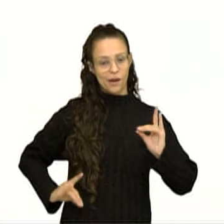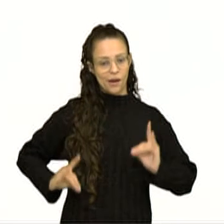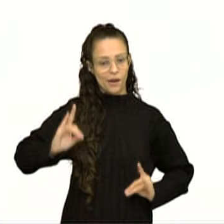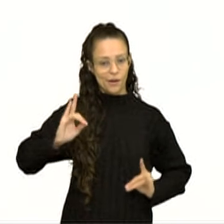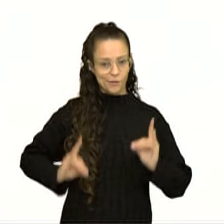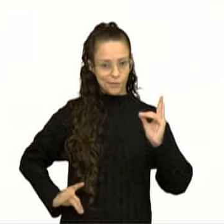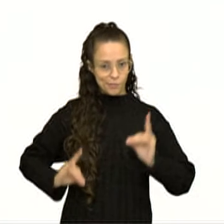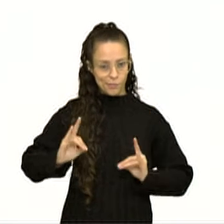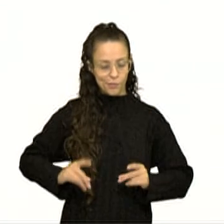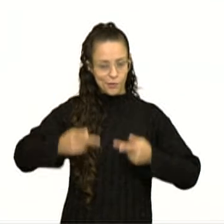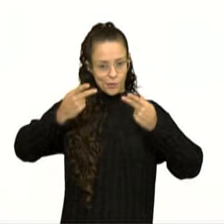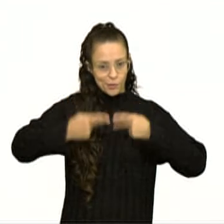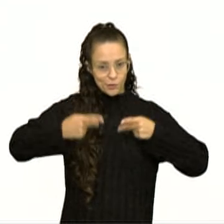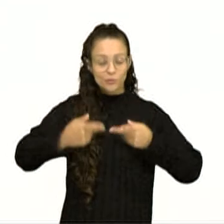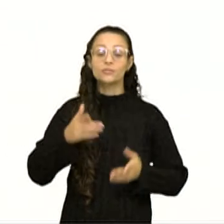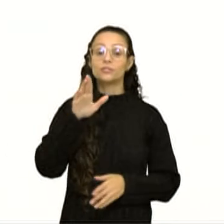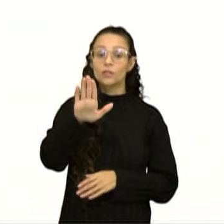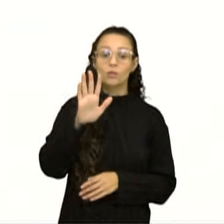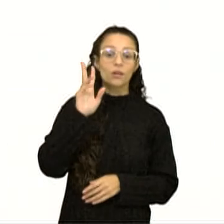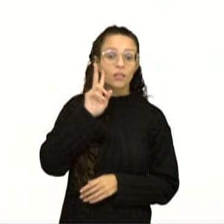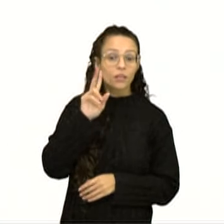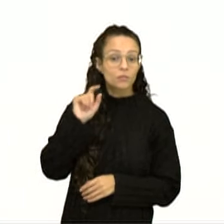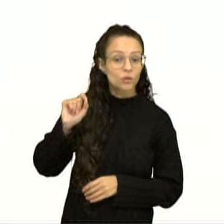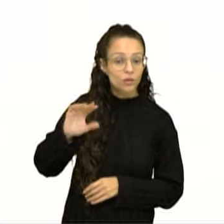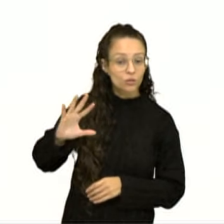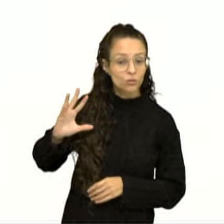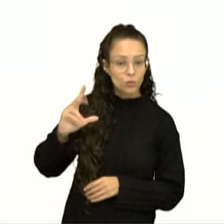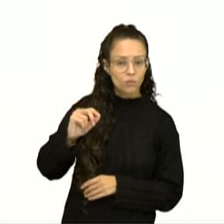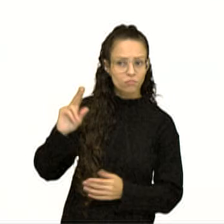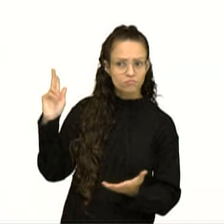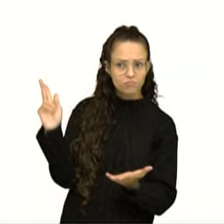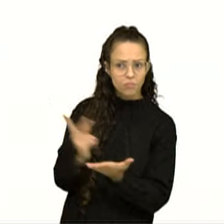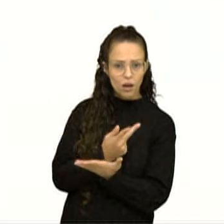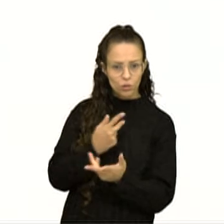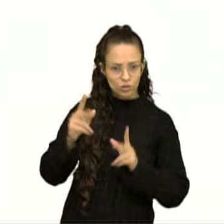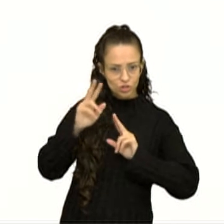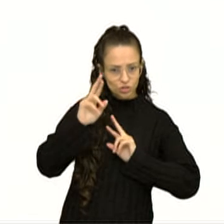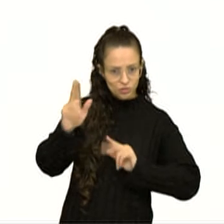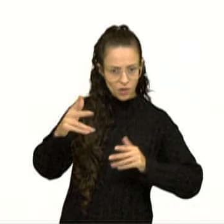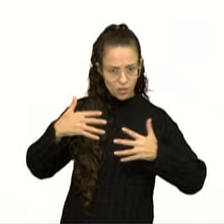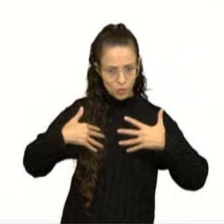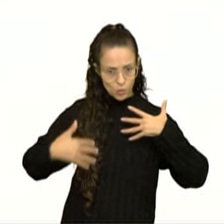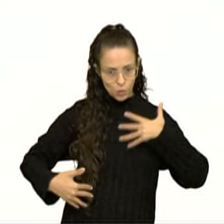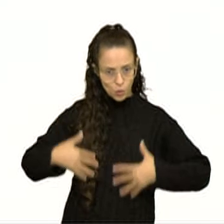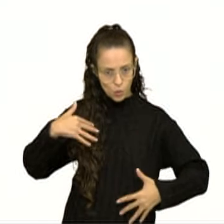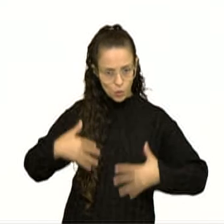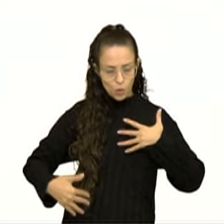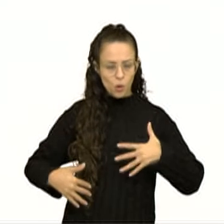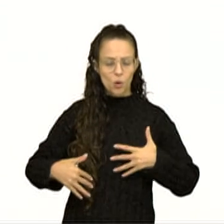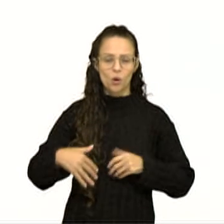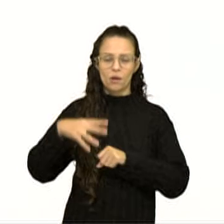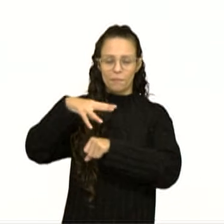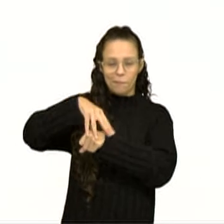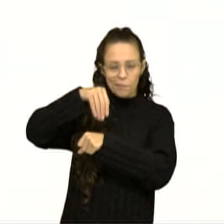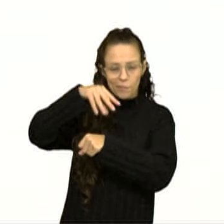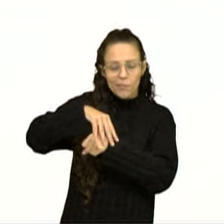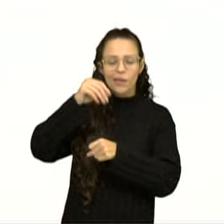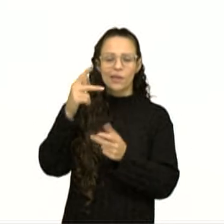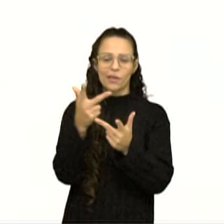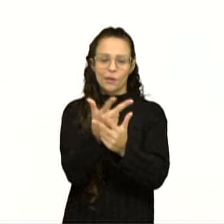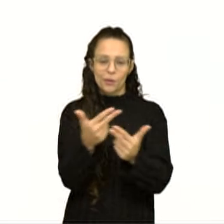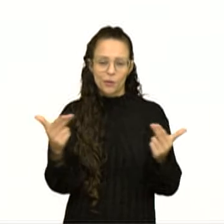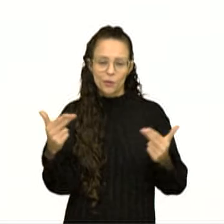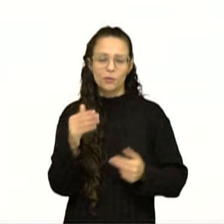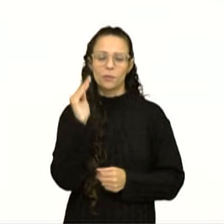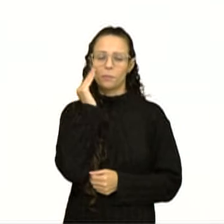sexuais, tá? Então sempre lembre, né, que tudo que acontece de diferente ali no corpo, o nascimento desses pelos, o crescimento